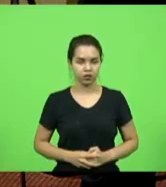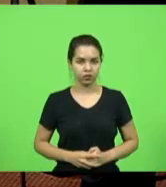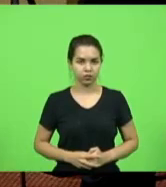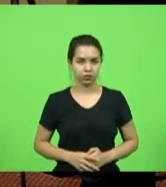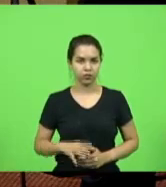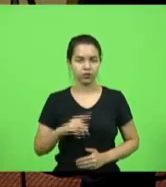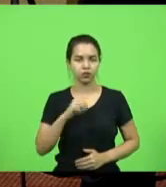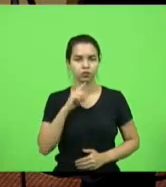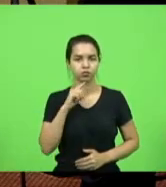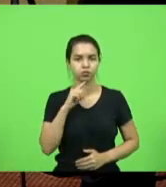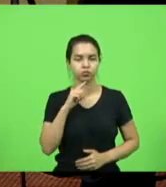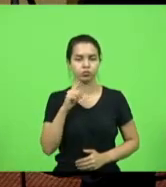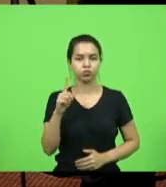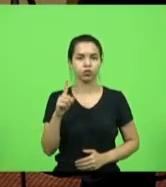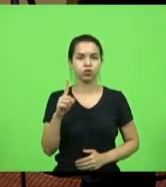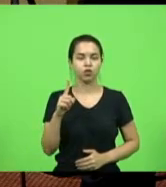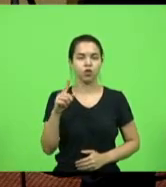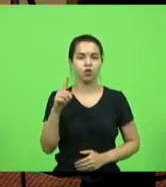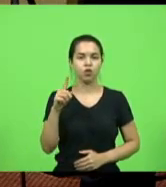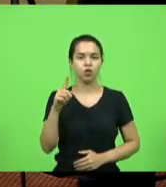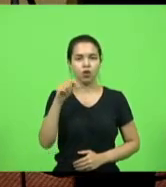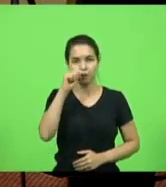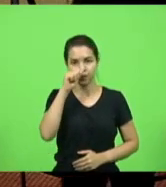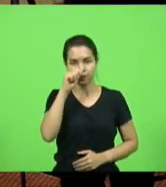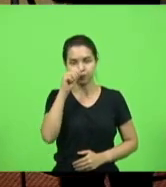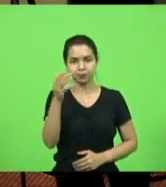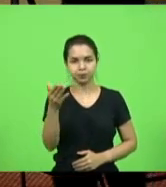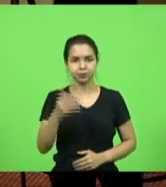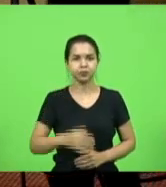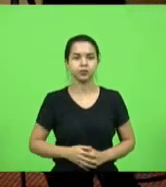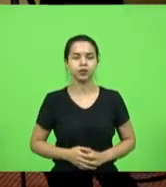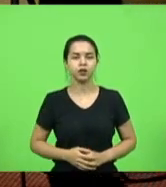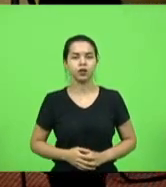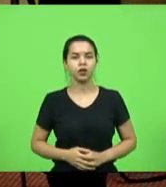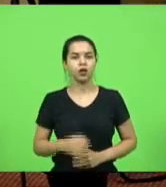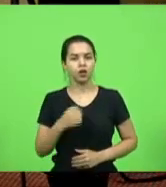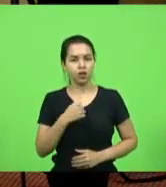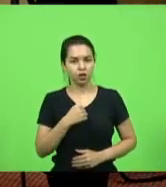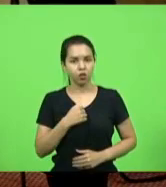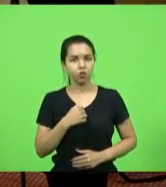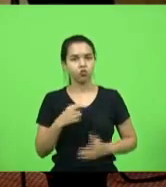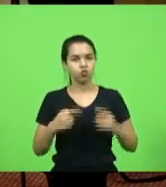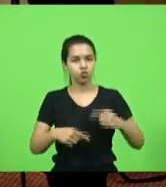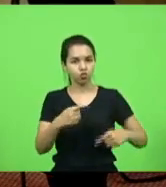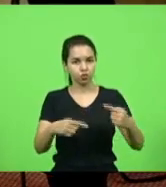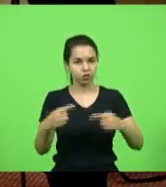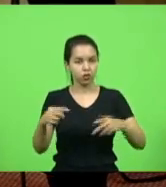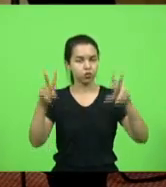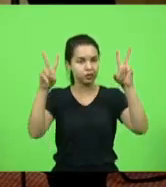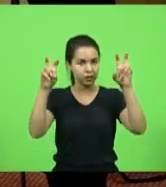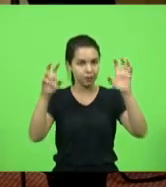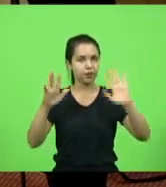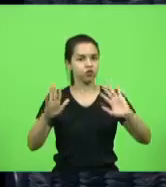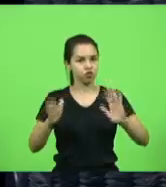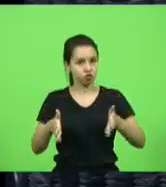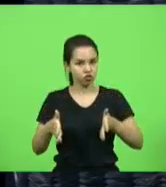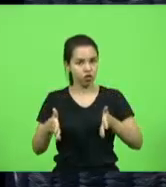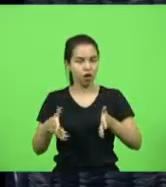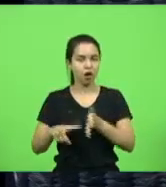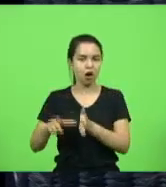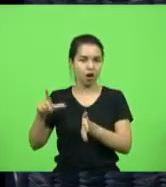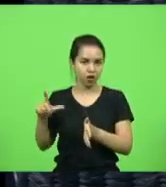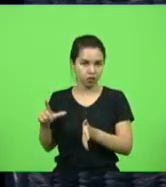Questão de ordem, deputado. Não, declaração de voto. João Amin. Bom, eu já havia feito a discussão sobre o tema anteriormente, no horário do